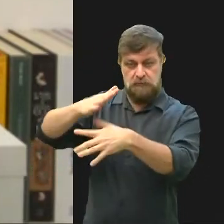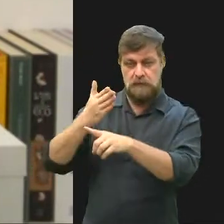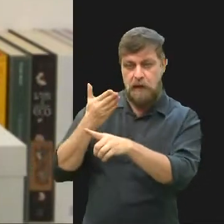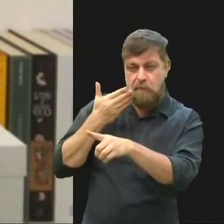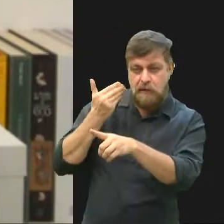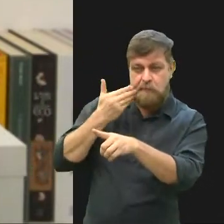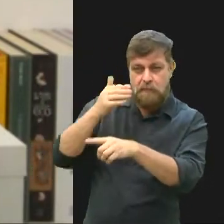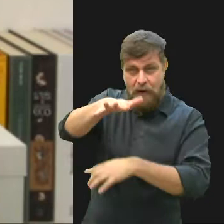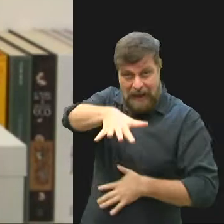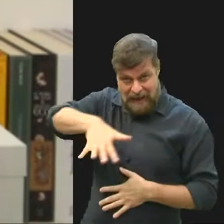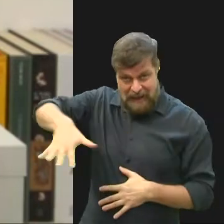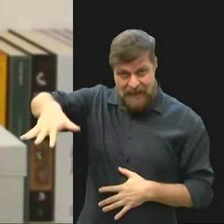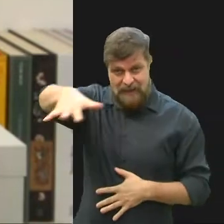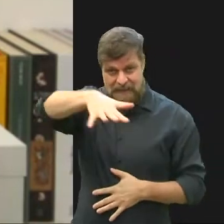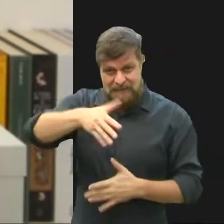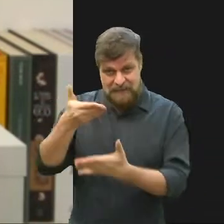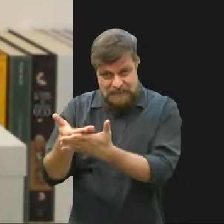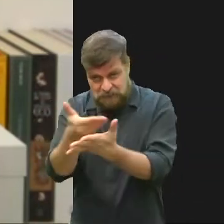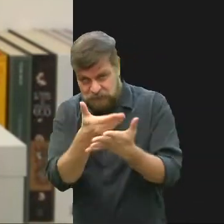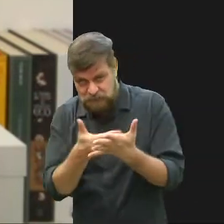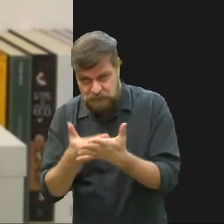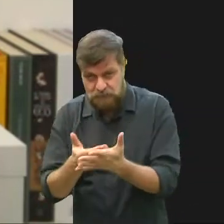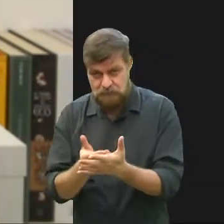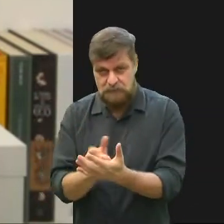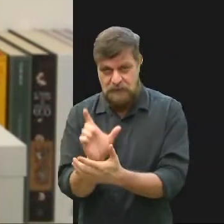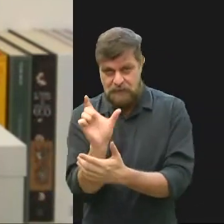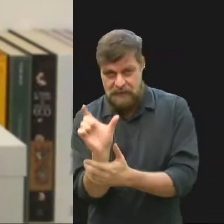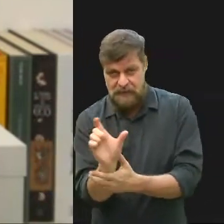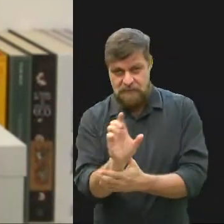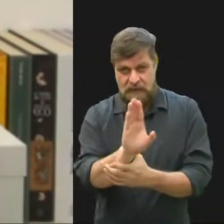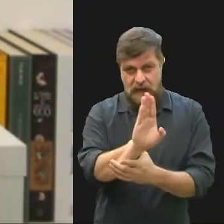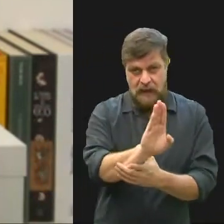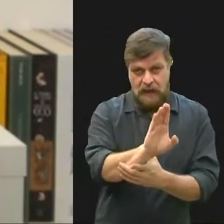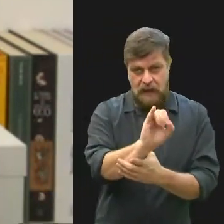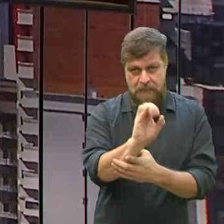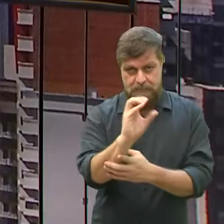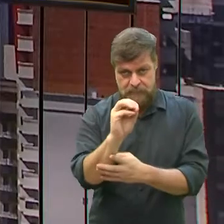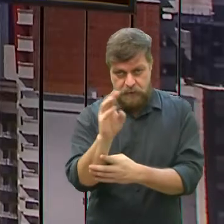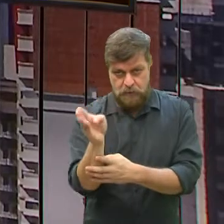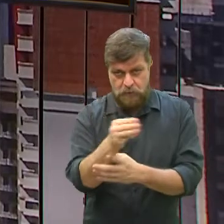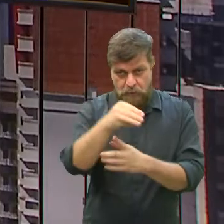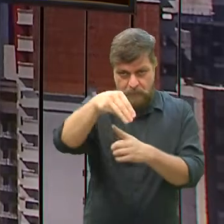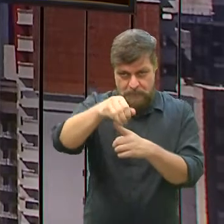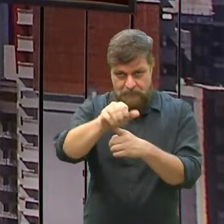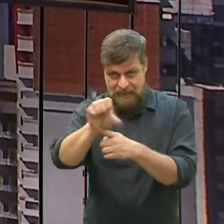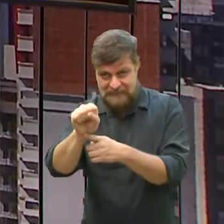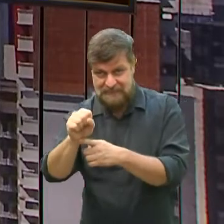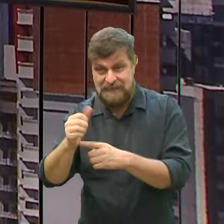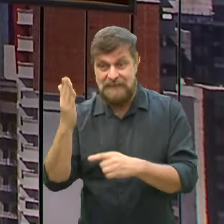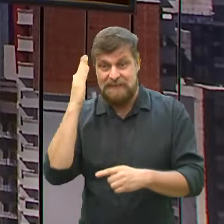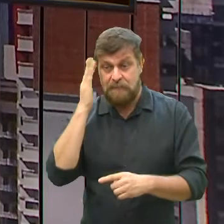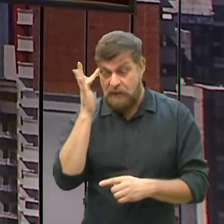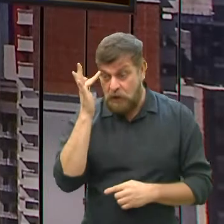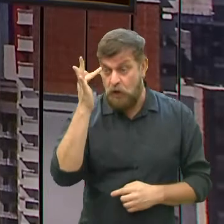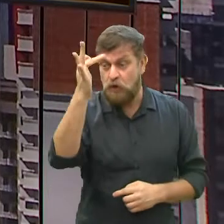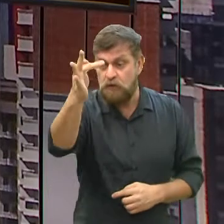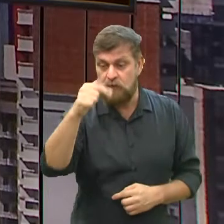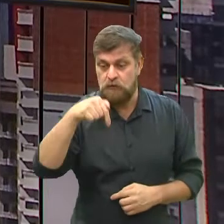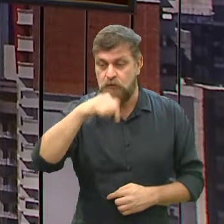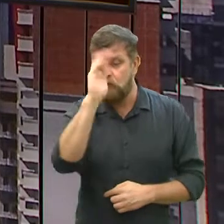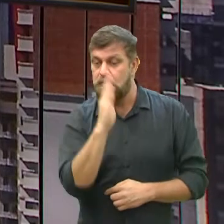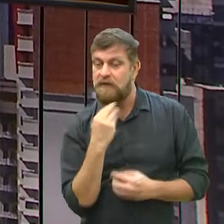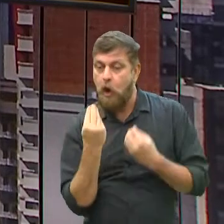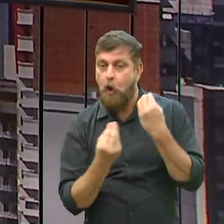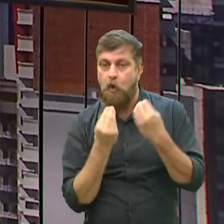área de biomassa florestal, né, no nosso caso, para buscar, então, a tendência da utilização futura da biomassa florestal aqui no